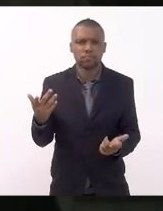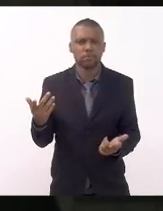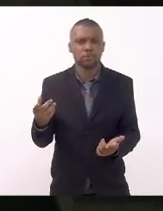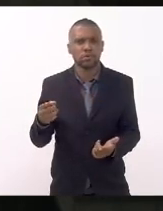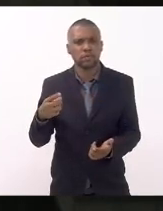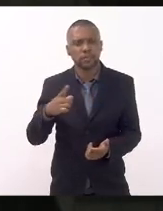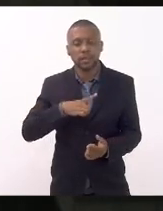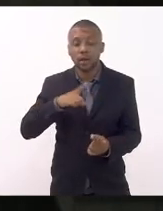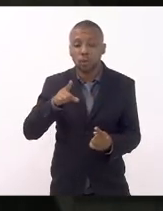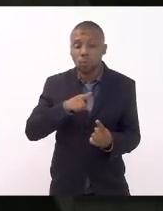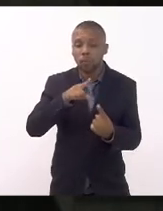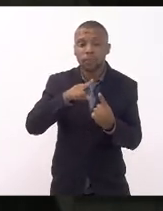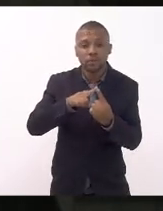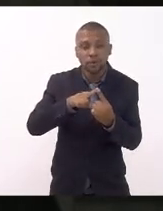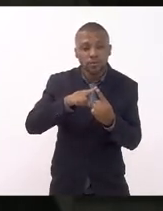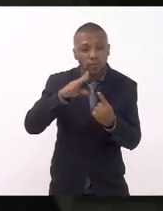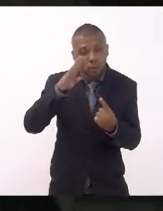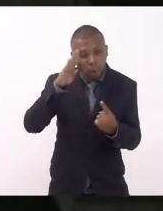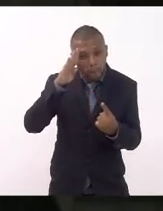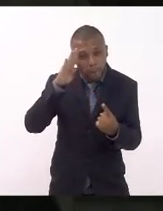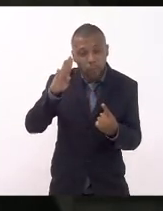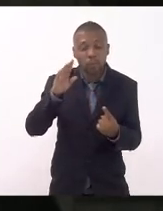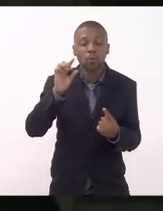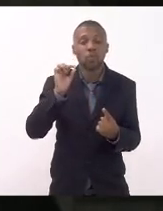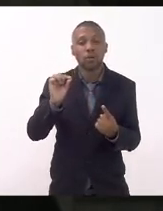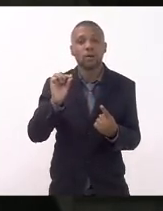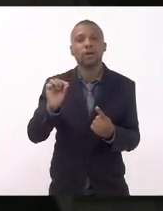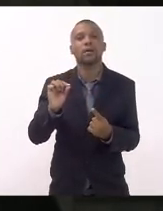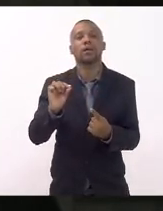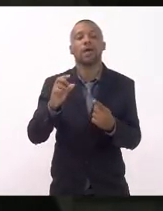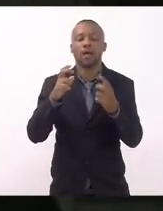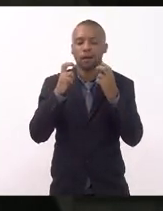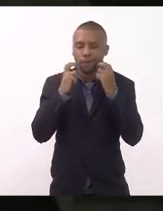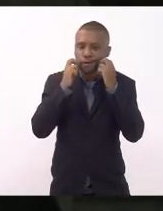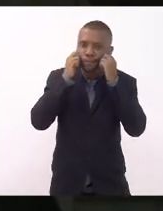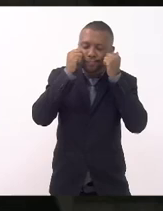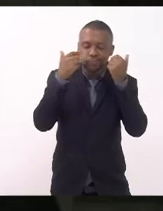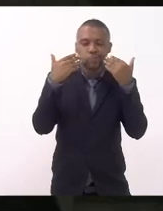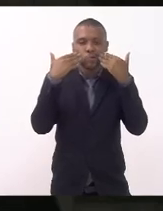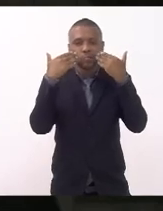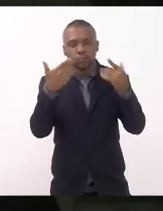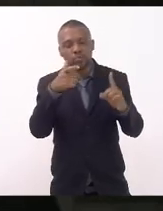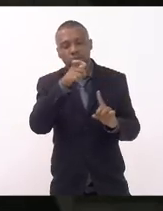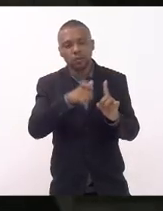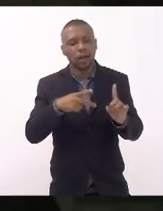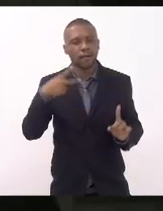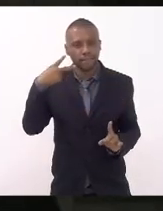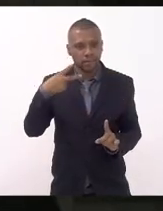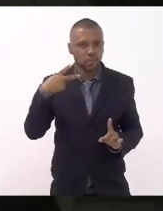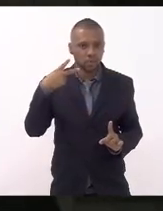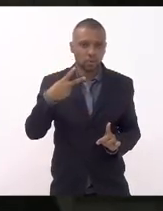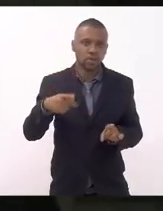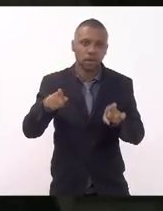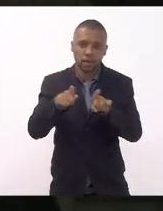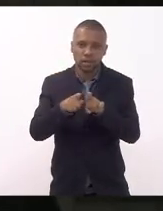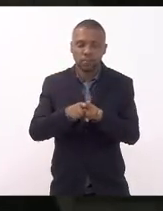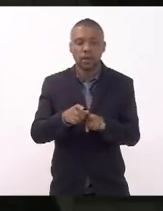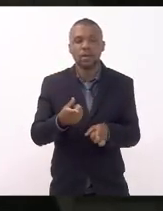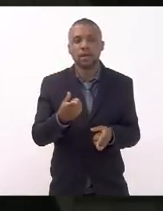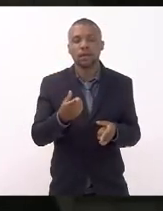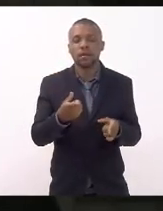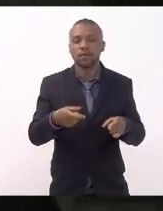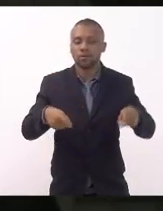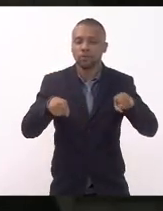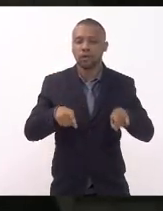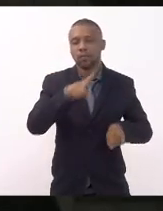tem como único e exclusivo motivo constranger a vereadora Cris Gêmeas e até cassar o seu